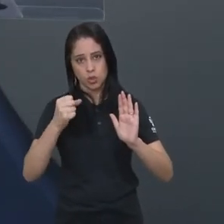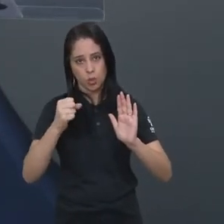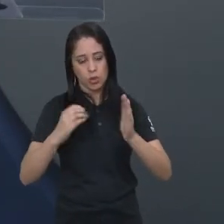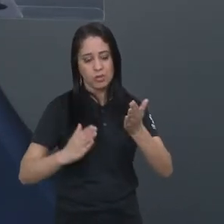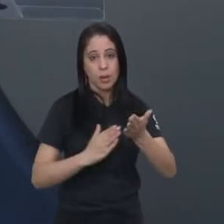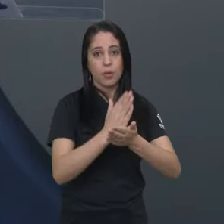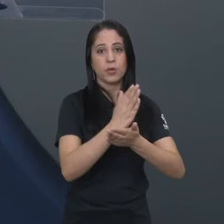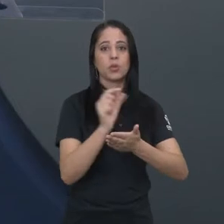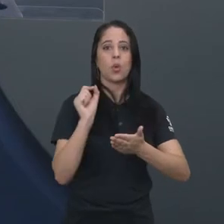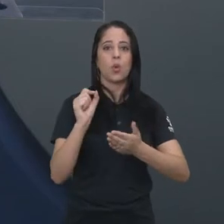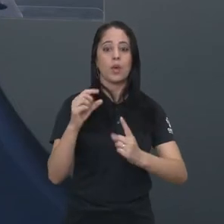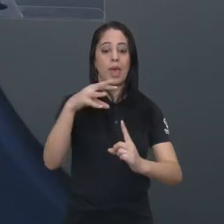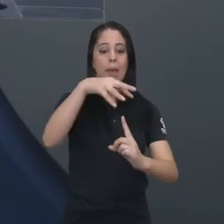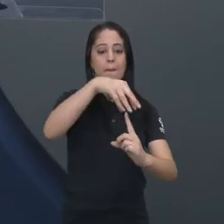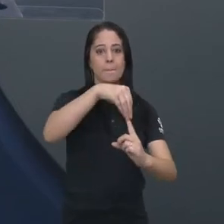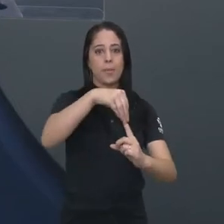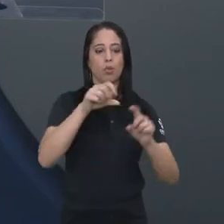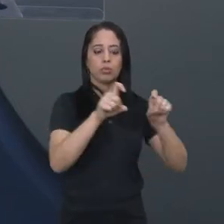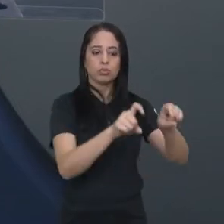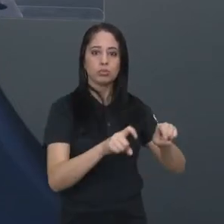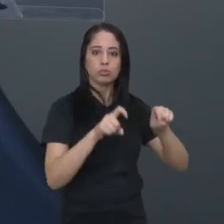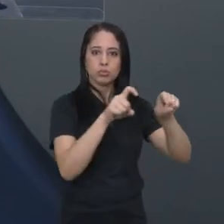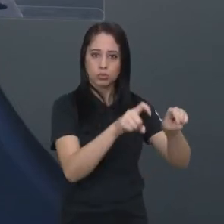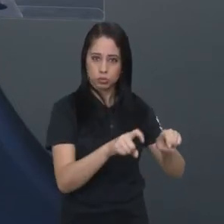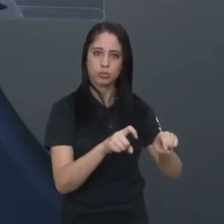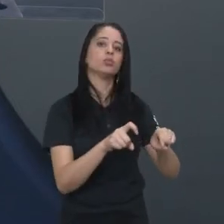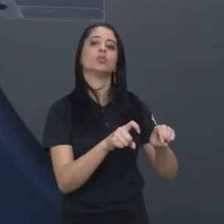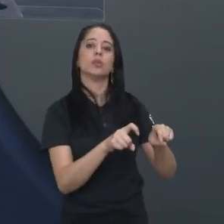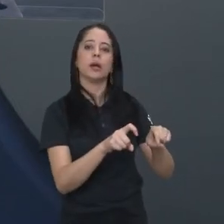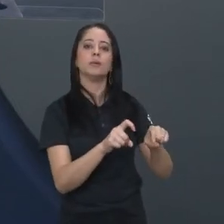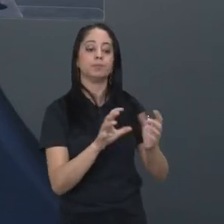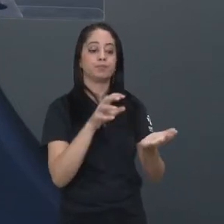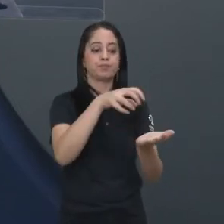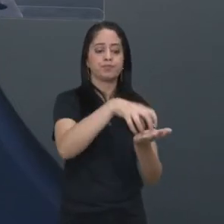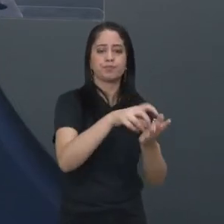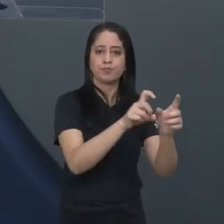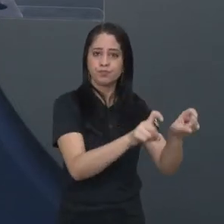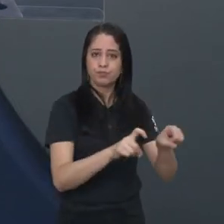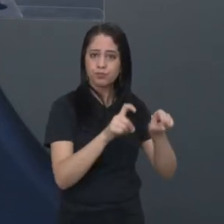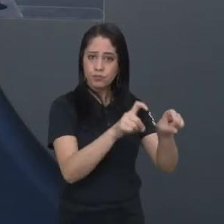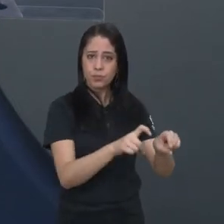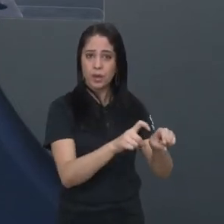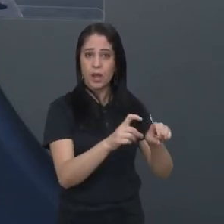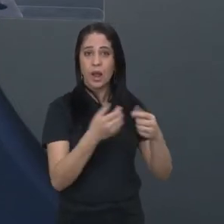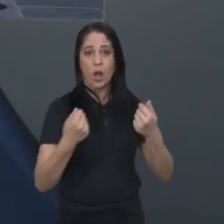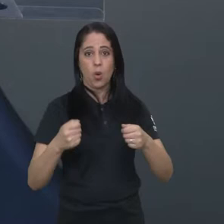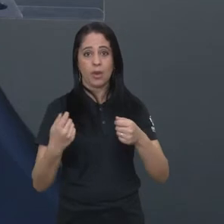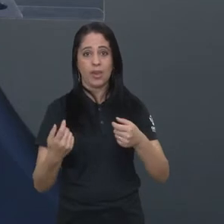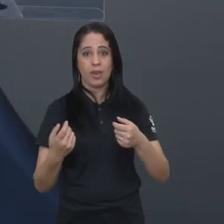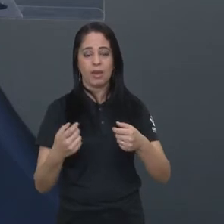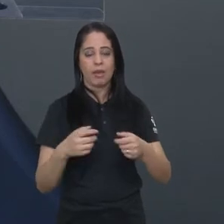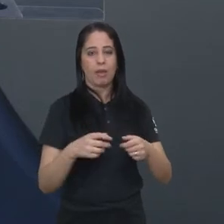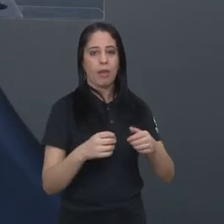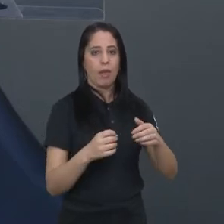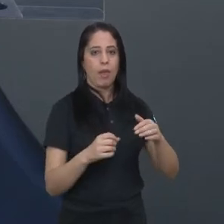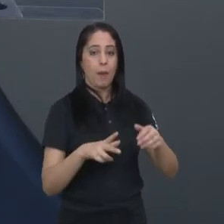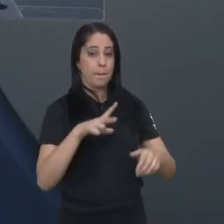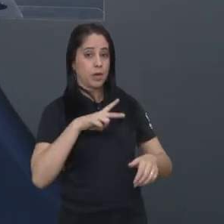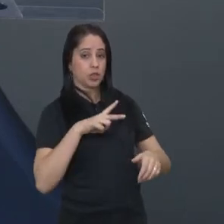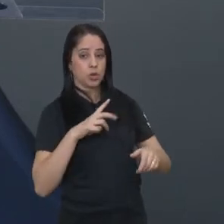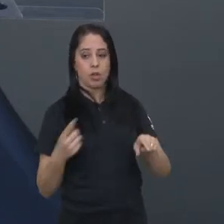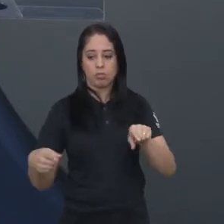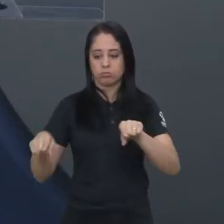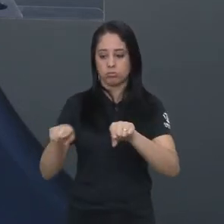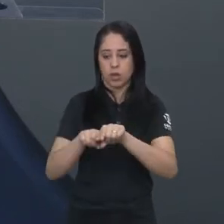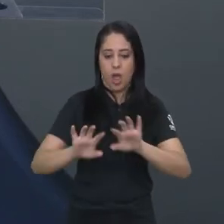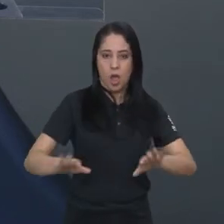que regulamentou o ponto Rural ação permitiu que são José realizar-se convênios com entidades públicas e privadas para